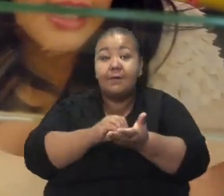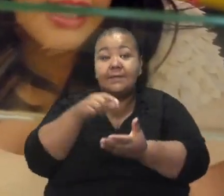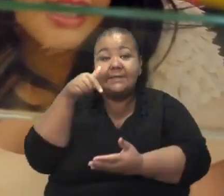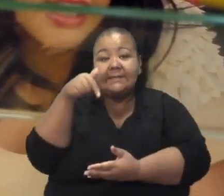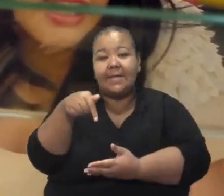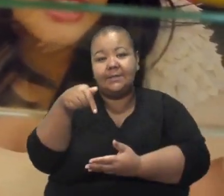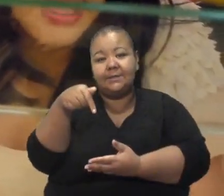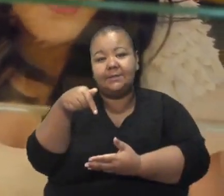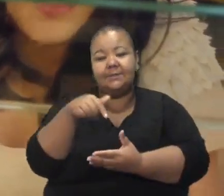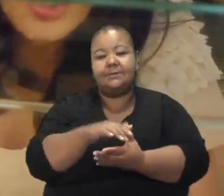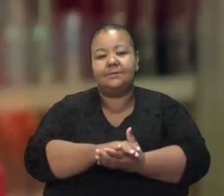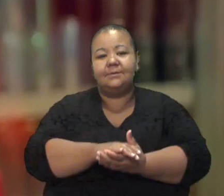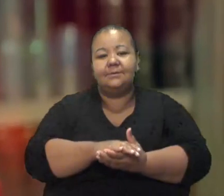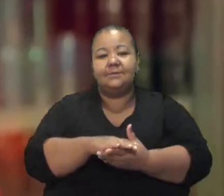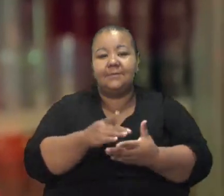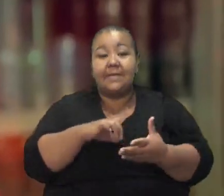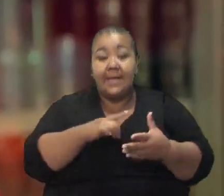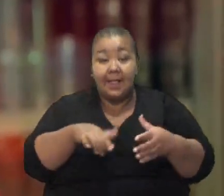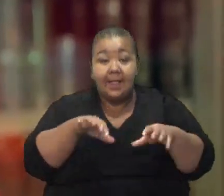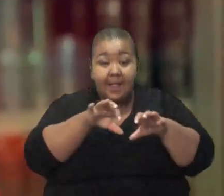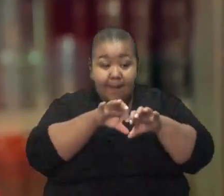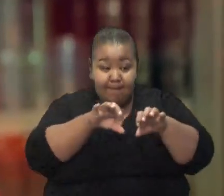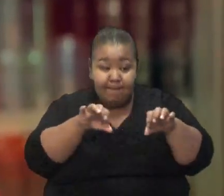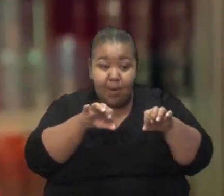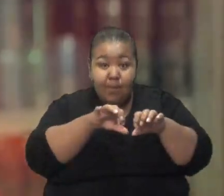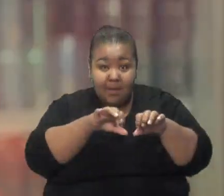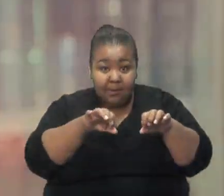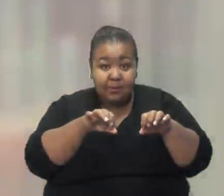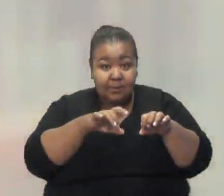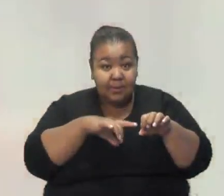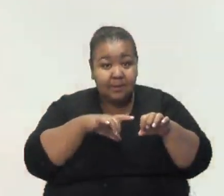Tá. Tem palmito?